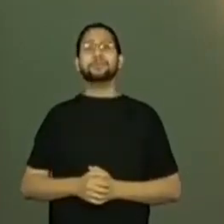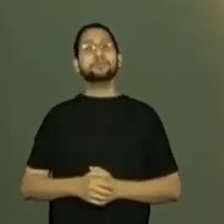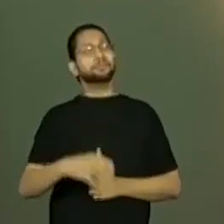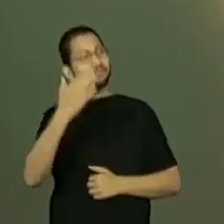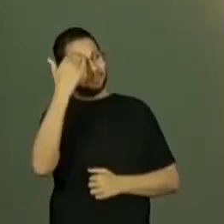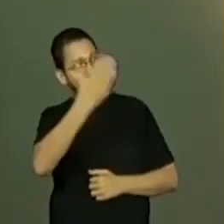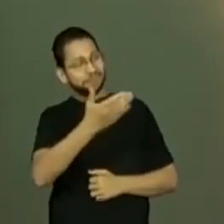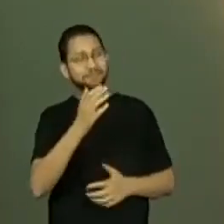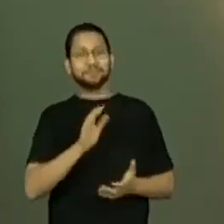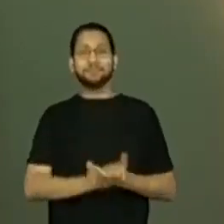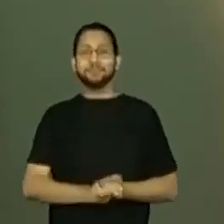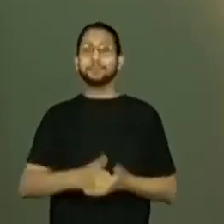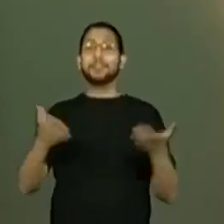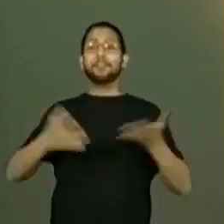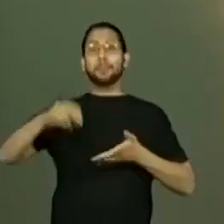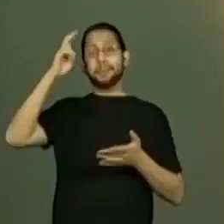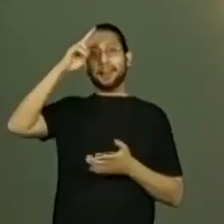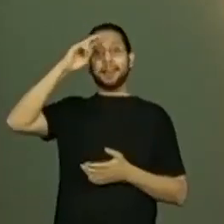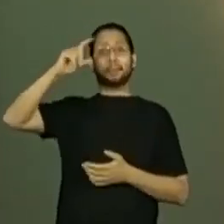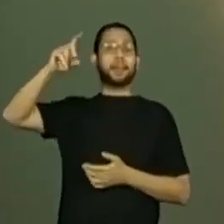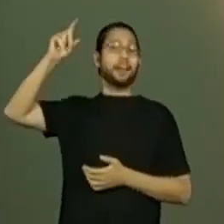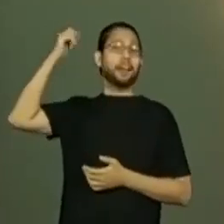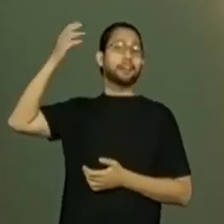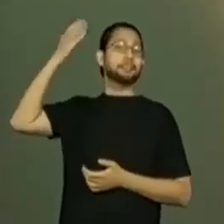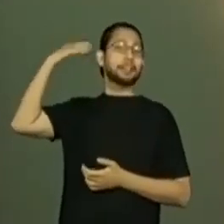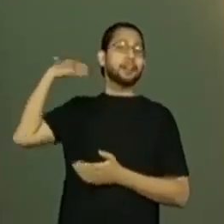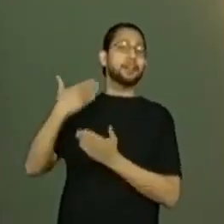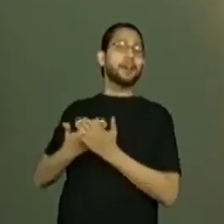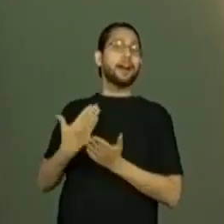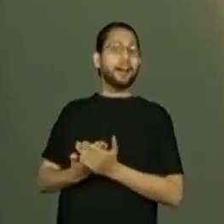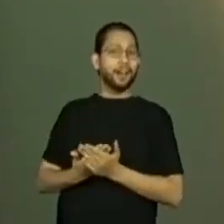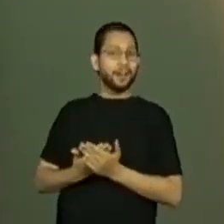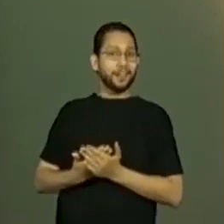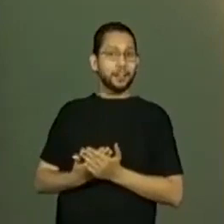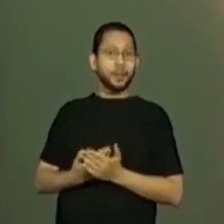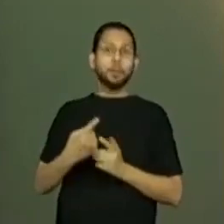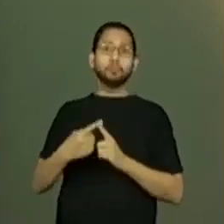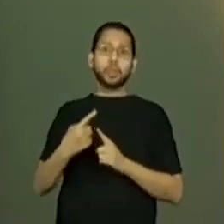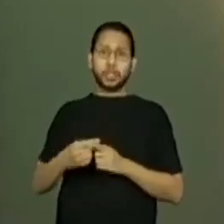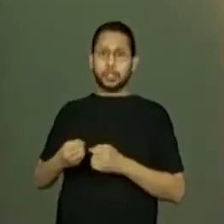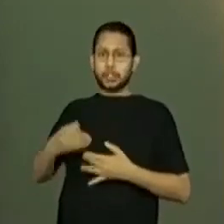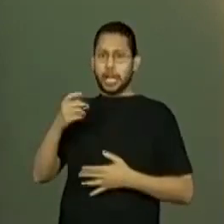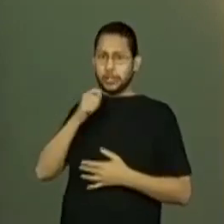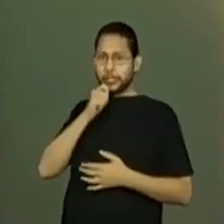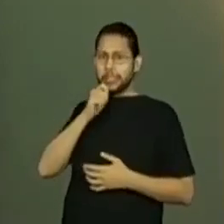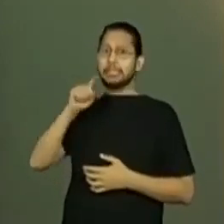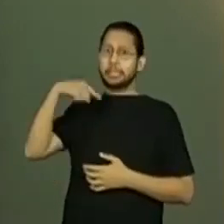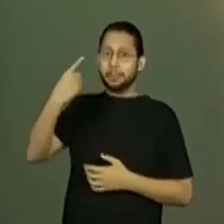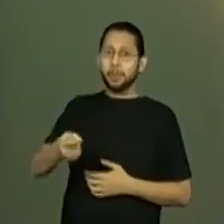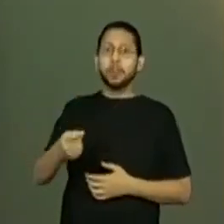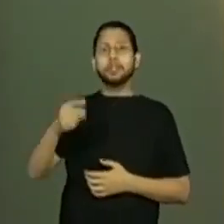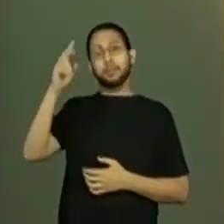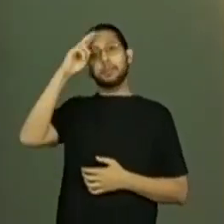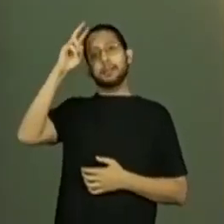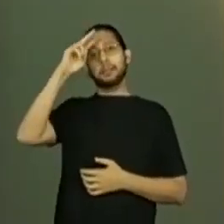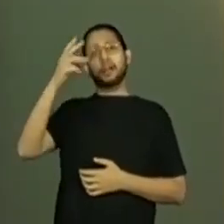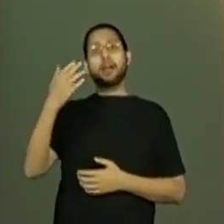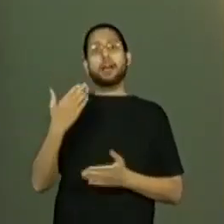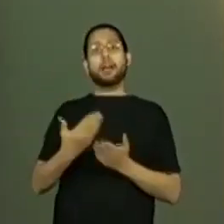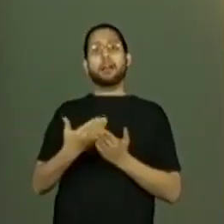Legal. Vamos relembrar um pouquinho, antes da gente abrir o chat? Vamos relembrar